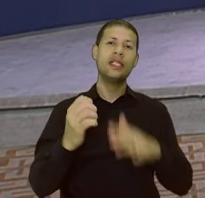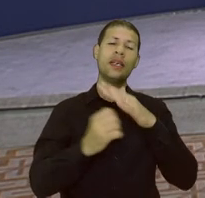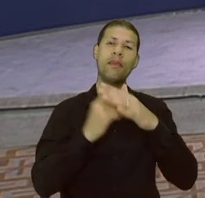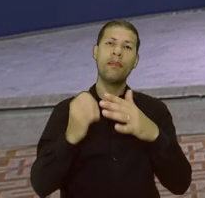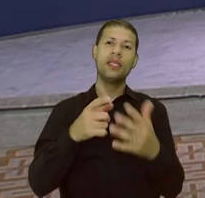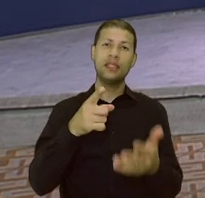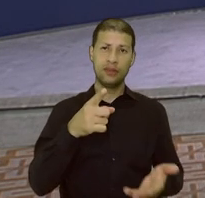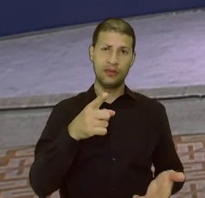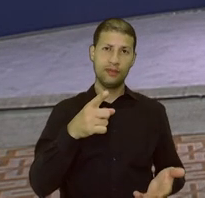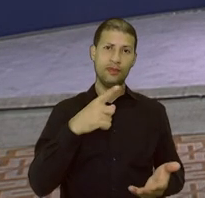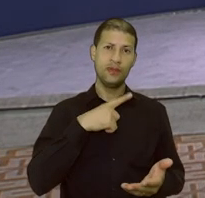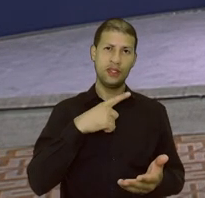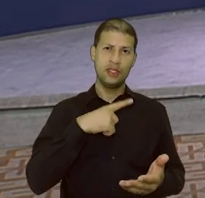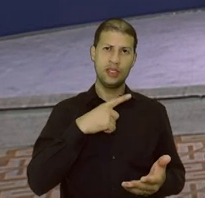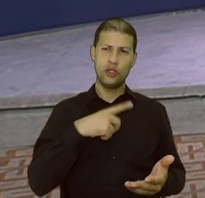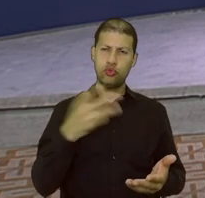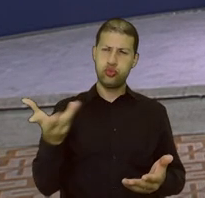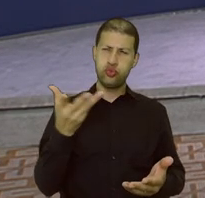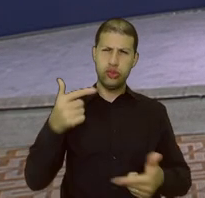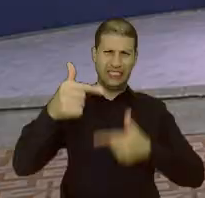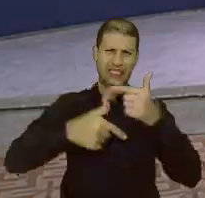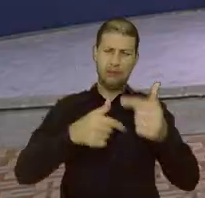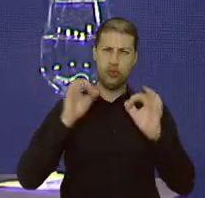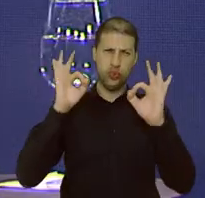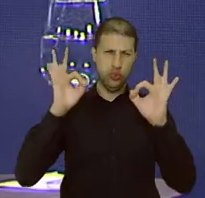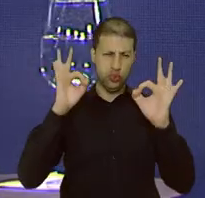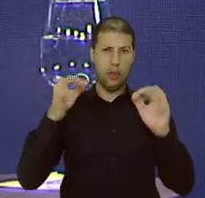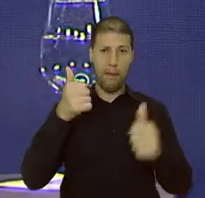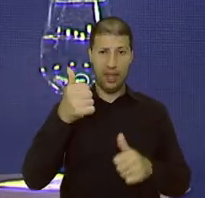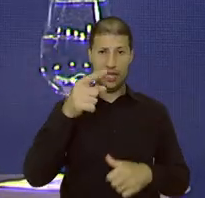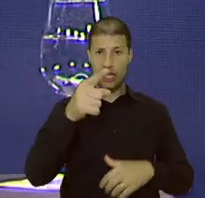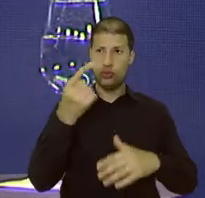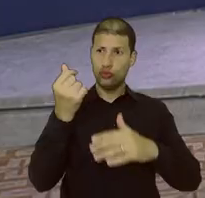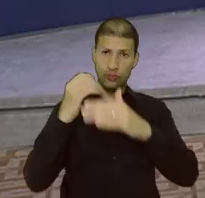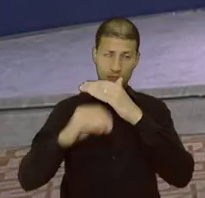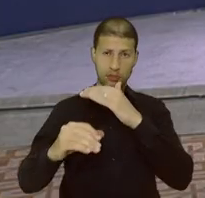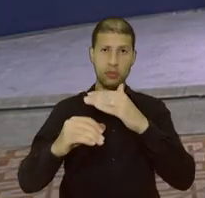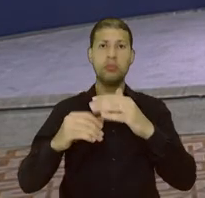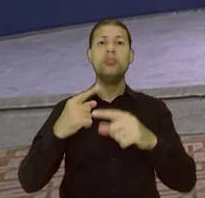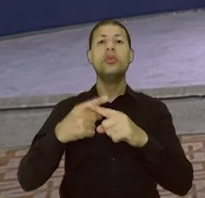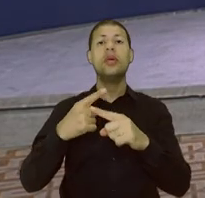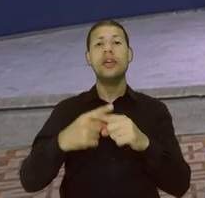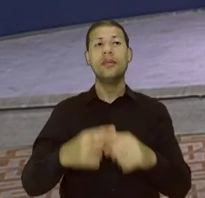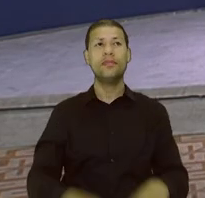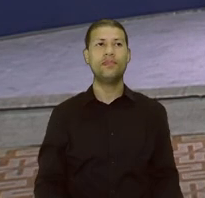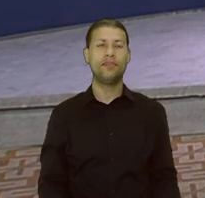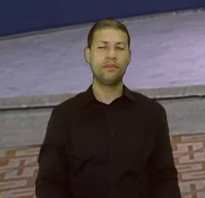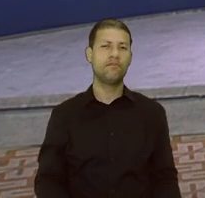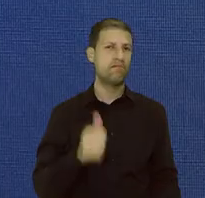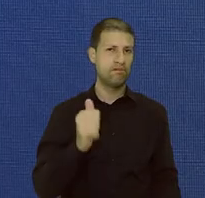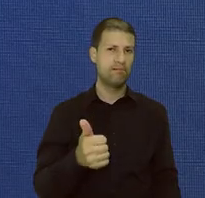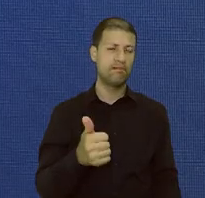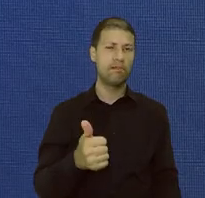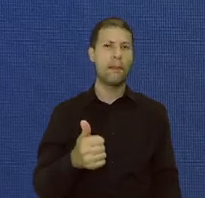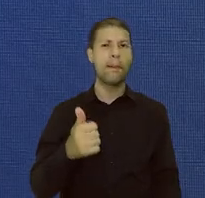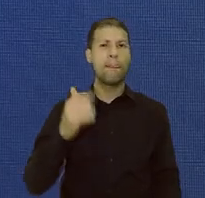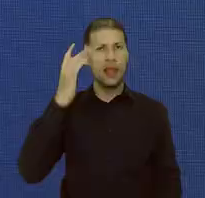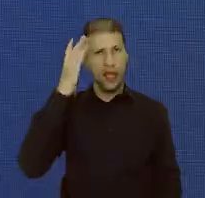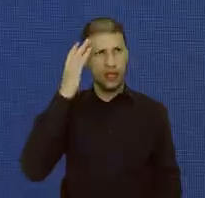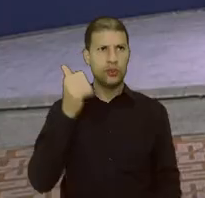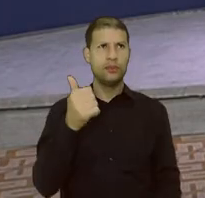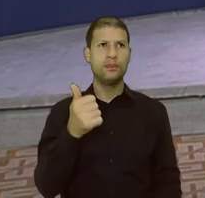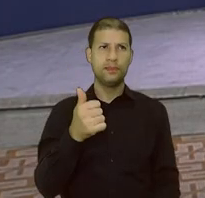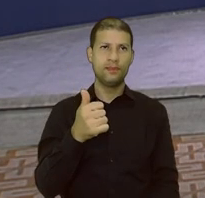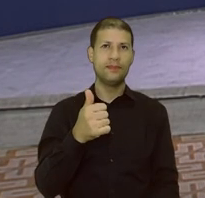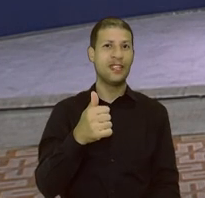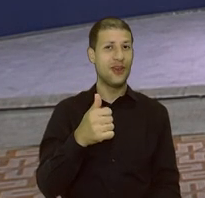alte performando a tese de investimento de vocês e por quê legal acho que assim o Mercado Livre